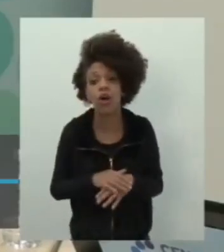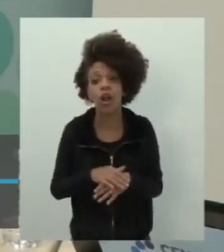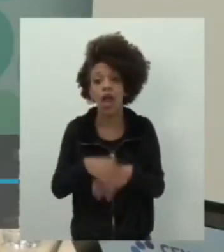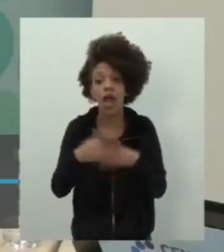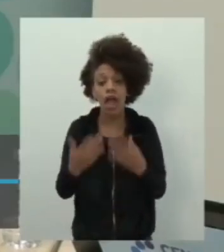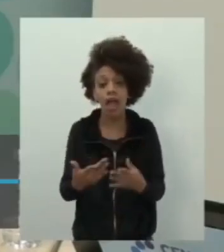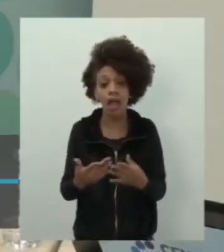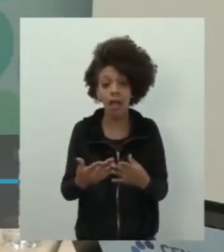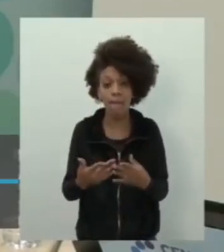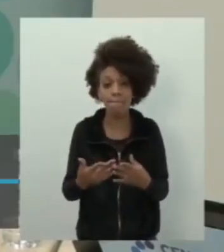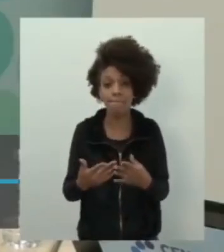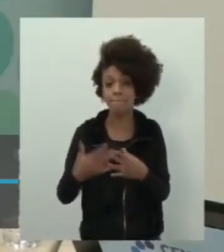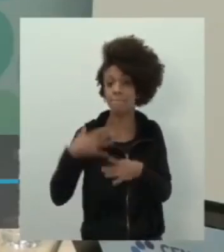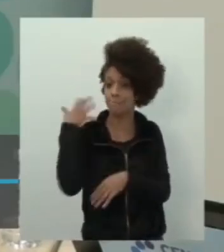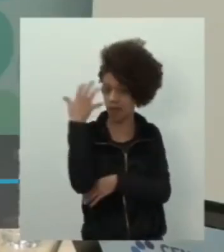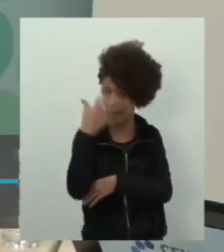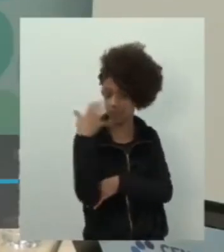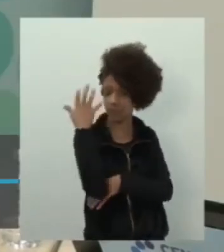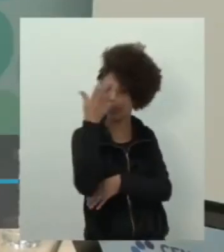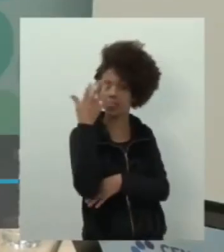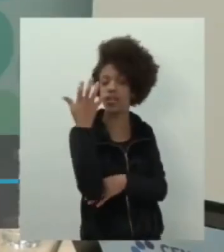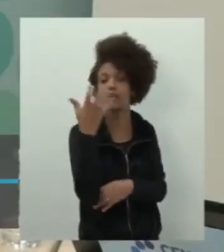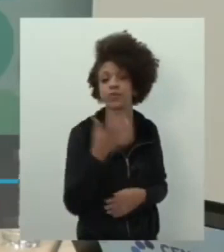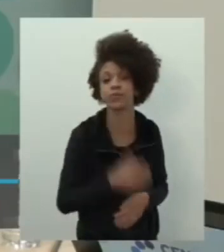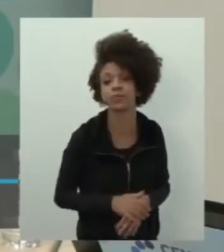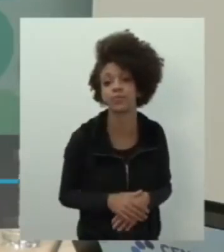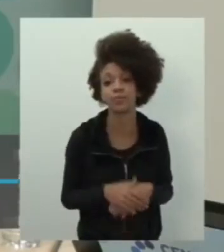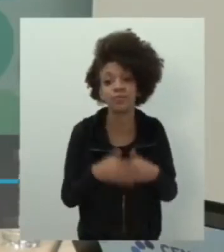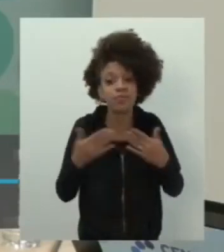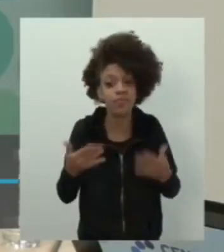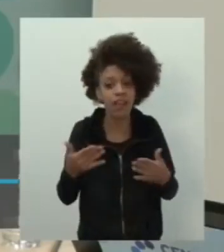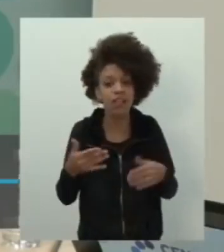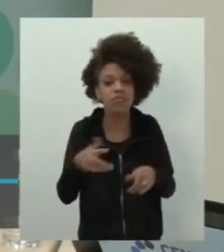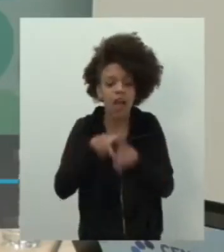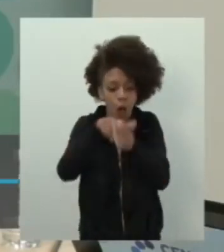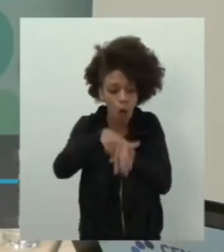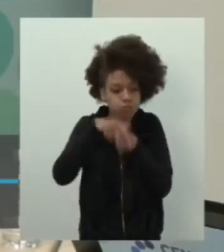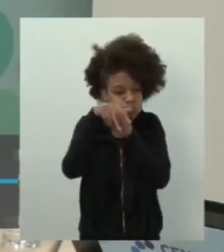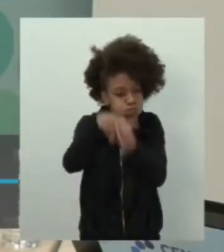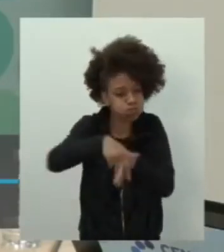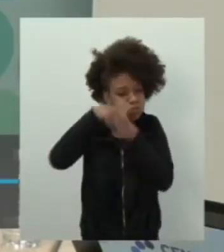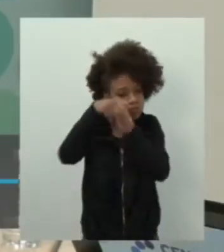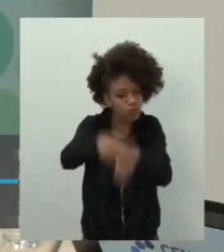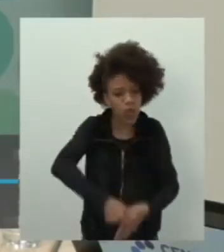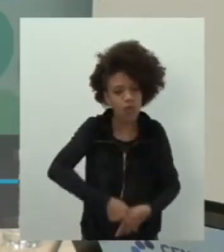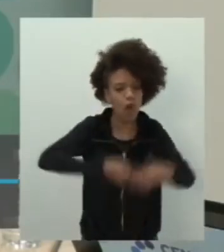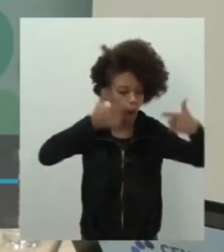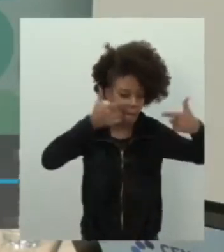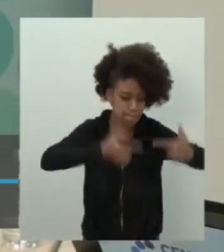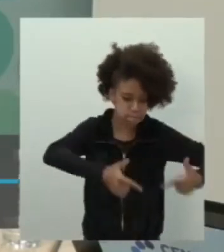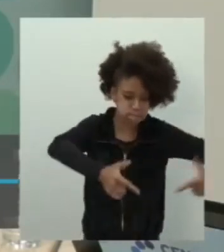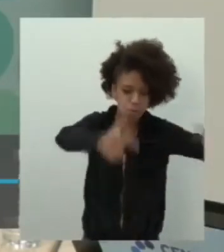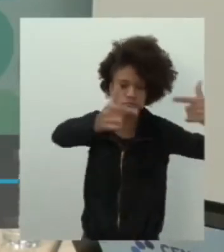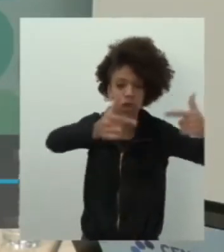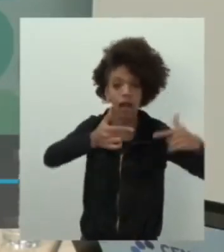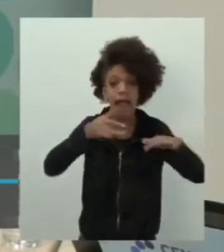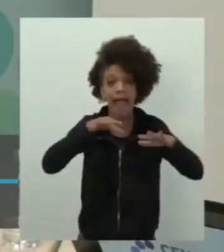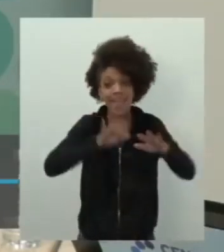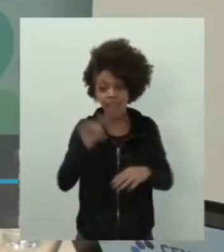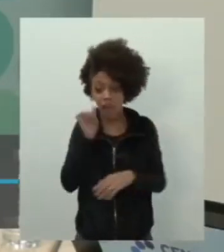separou. Eles estavam juntos e provavelmente ele foi uma luta, né, no tempo das cruzadas, foi lutar com inimigos, e ela ficou em